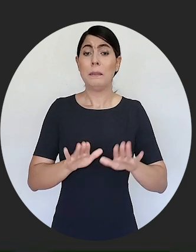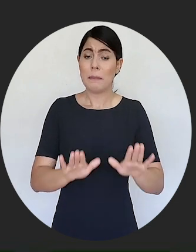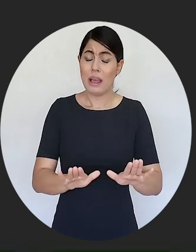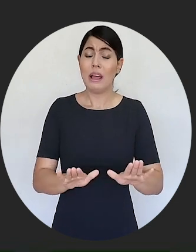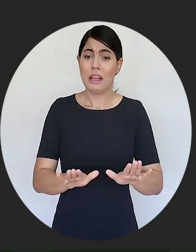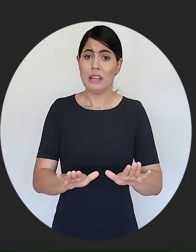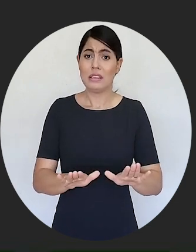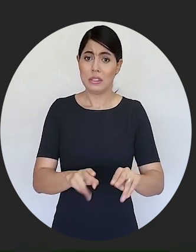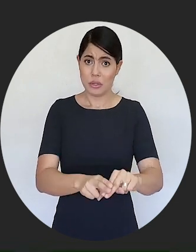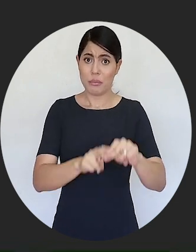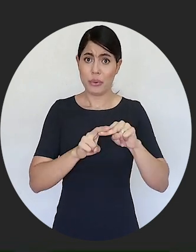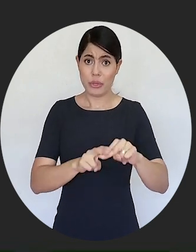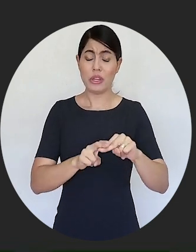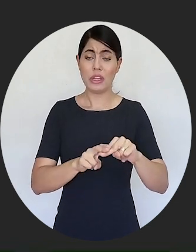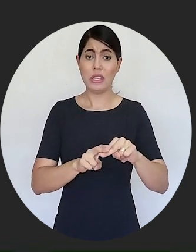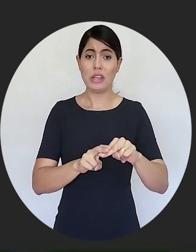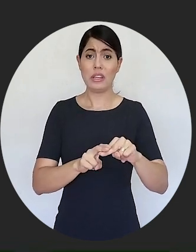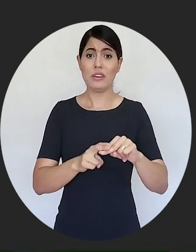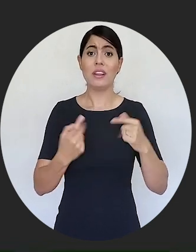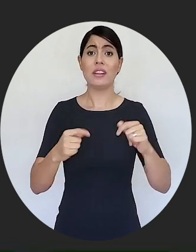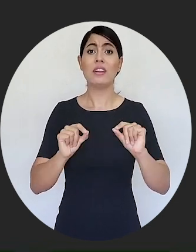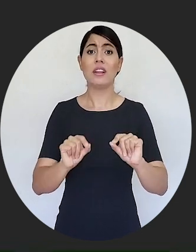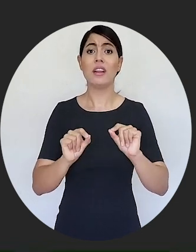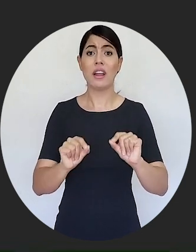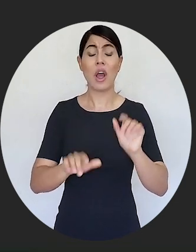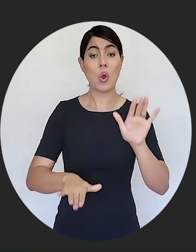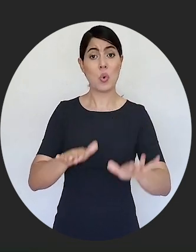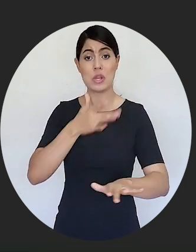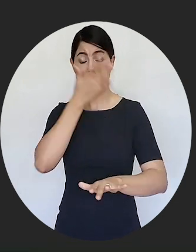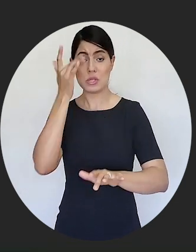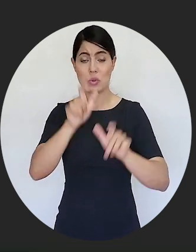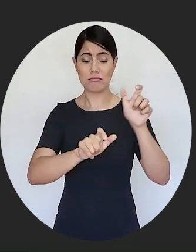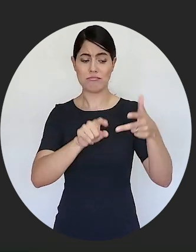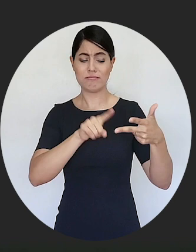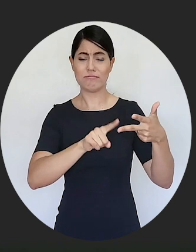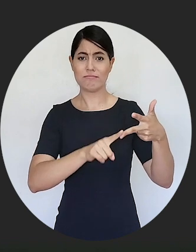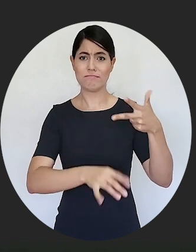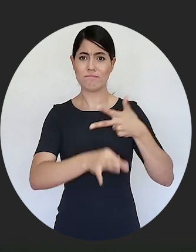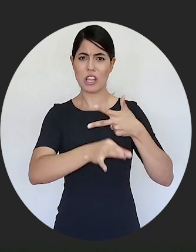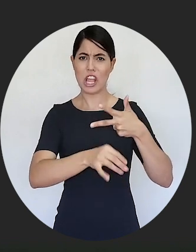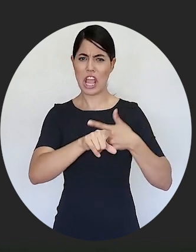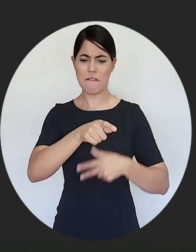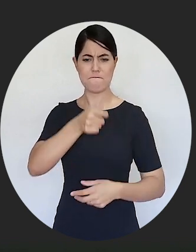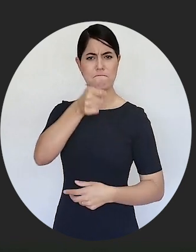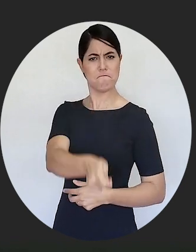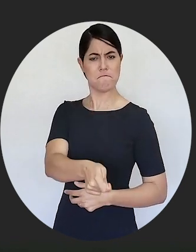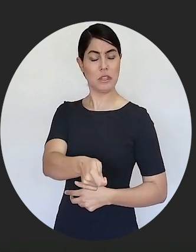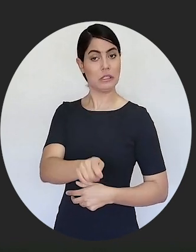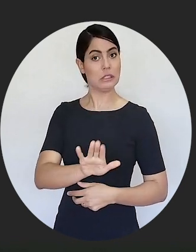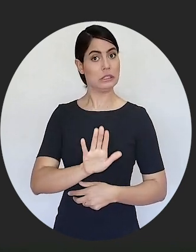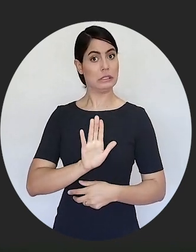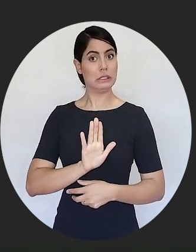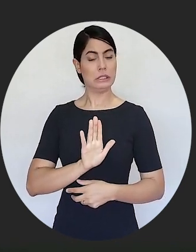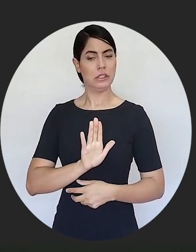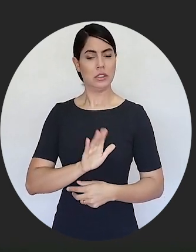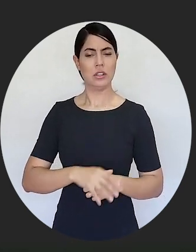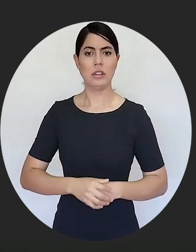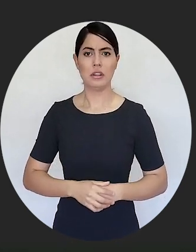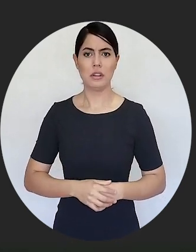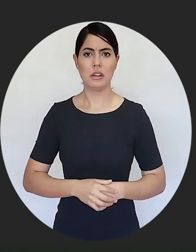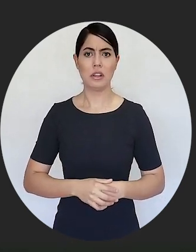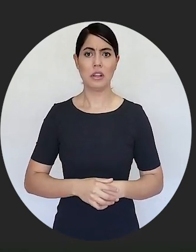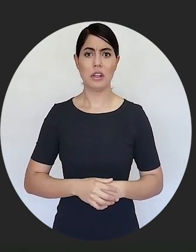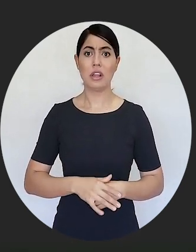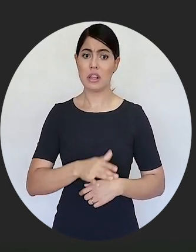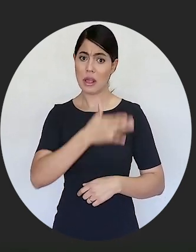E por isso é que alguns chegam até a dizer que não é um poder judiciário, é uma autoridade judiciária. Eu quero dizer o seguinte,